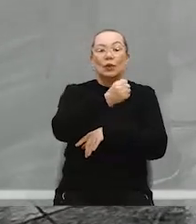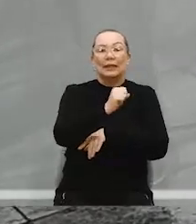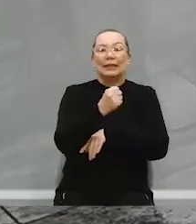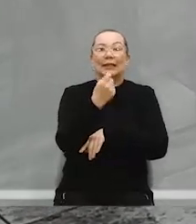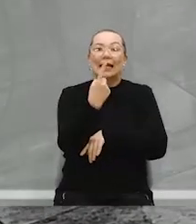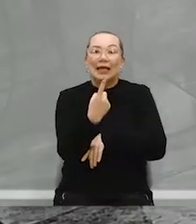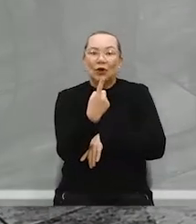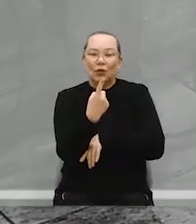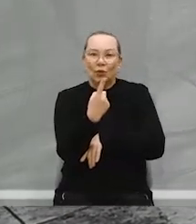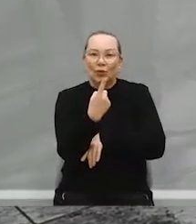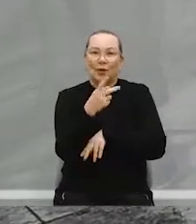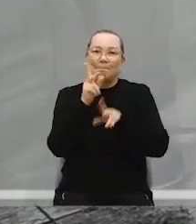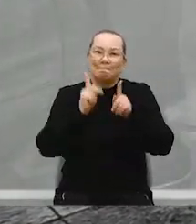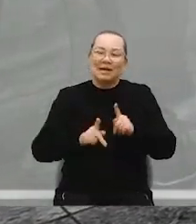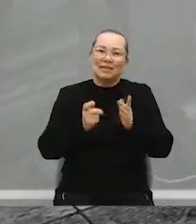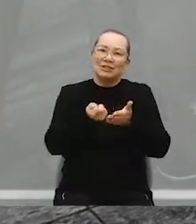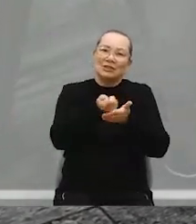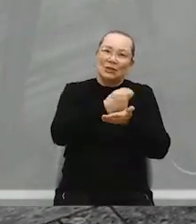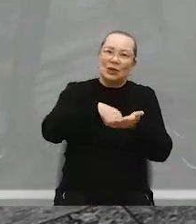81 autores.